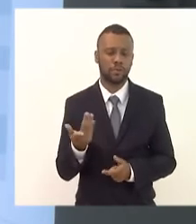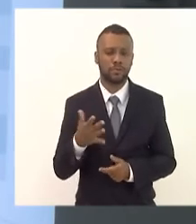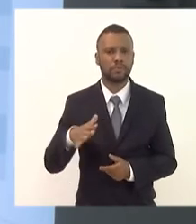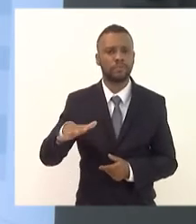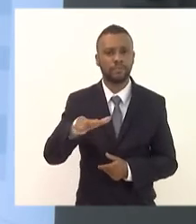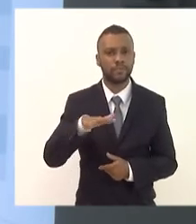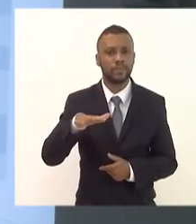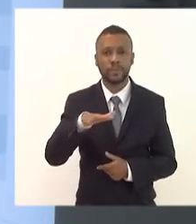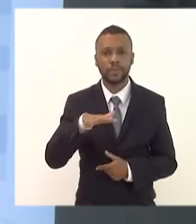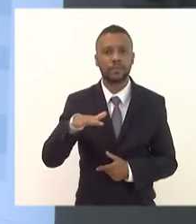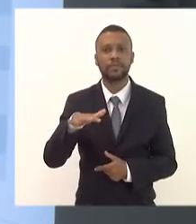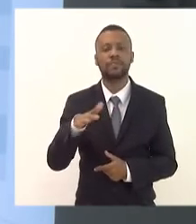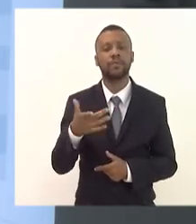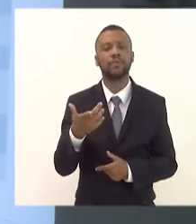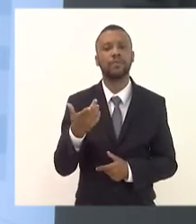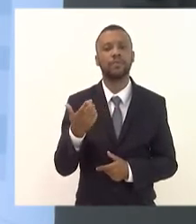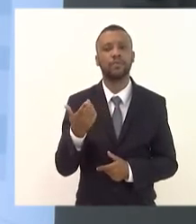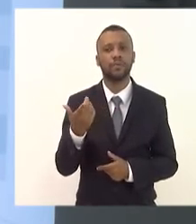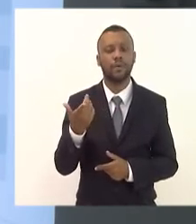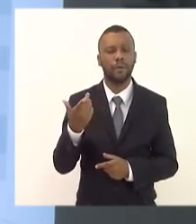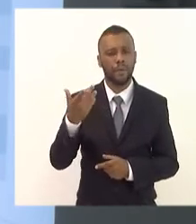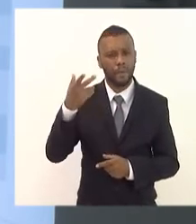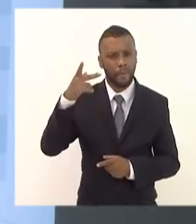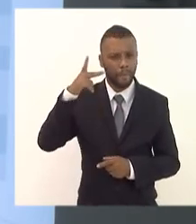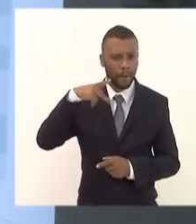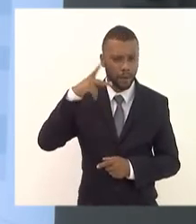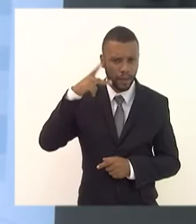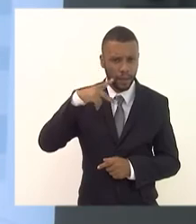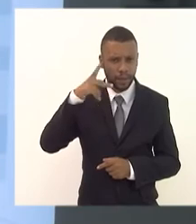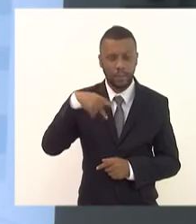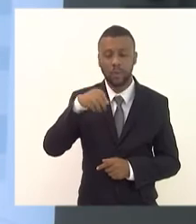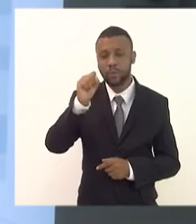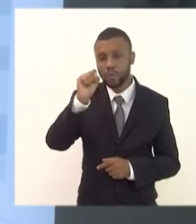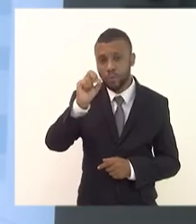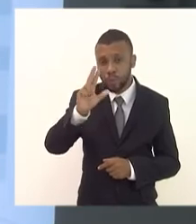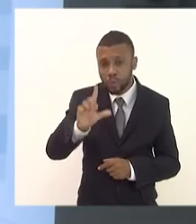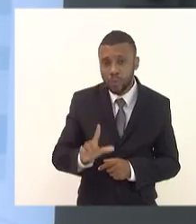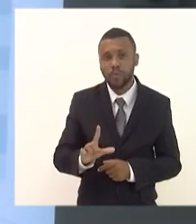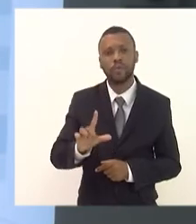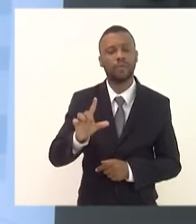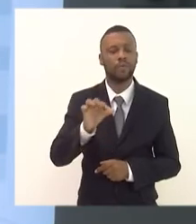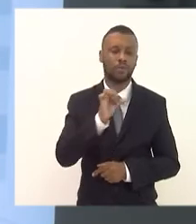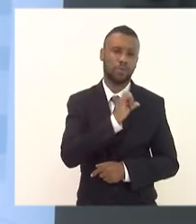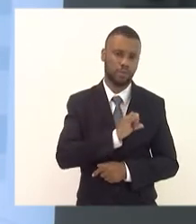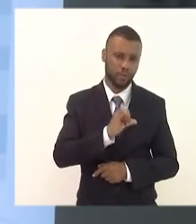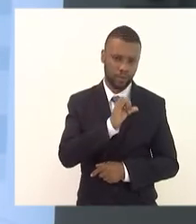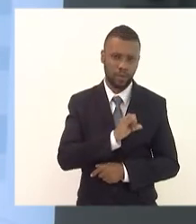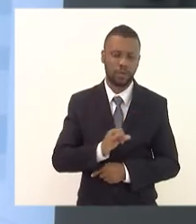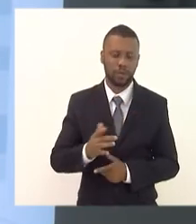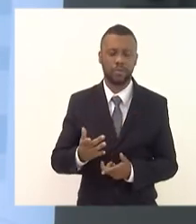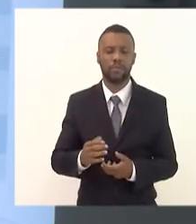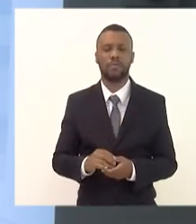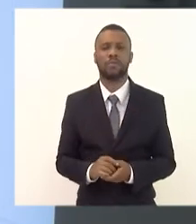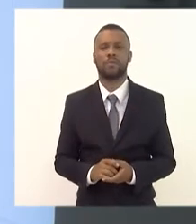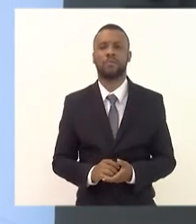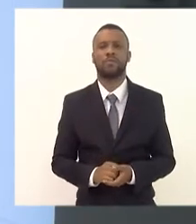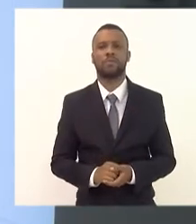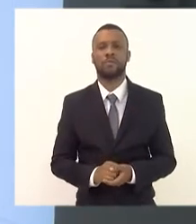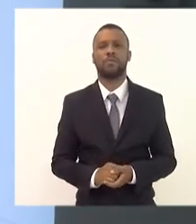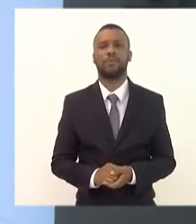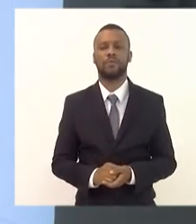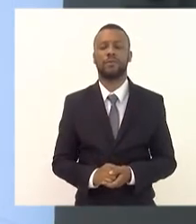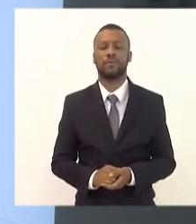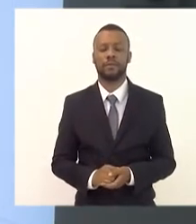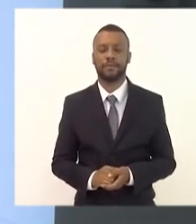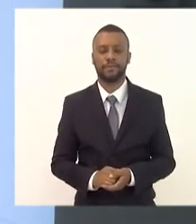a região foi do Médio Paraíba, né, e Centro-Sul Fluminense, e município de Itatiaia e Paraíba do Sul. Pode passar.